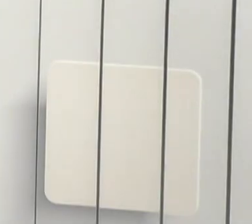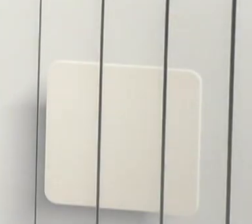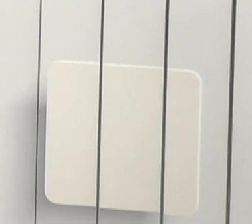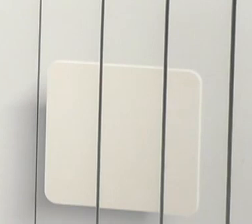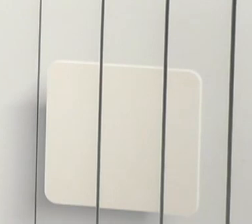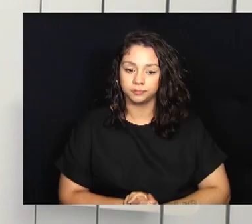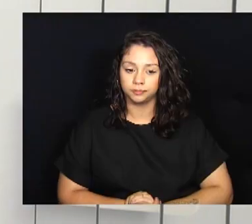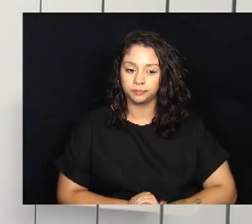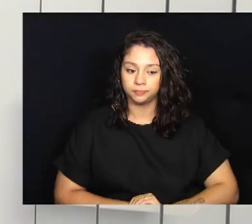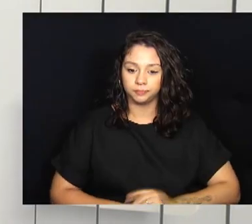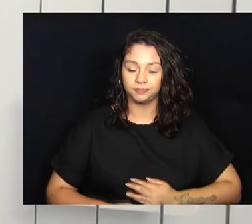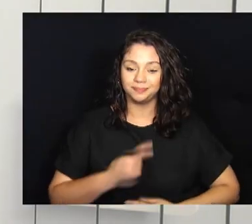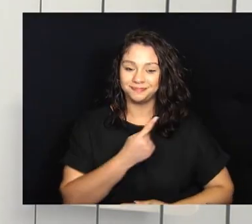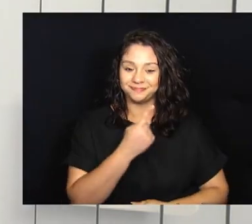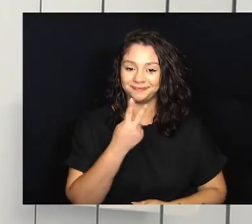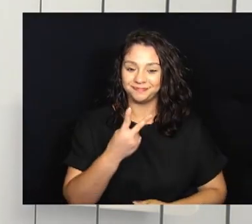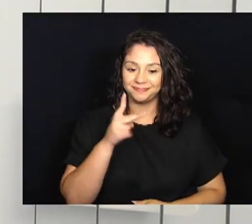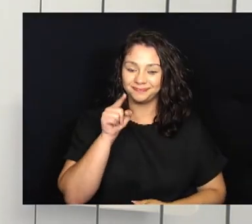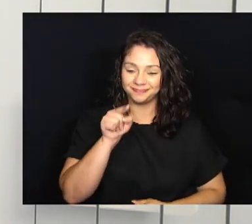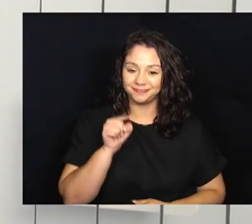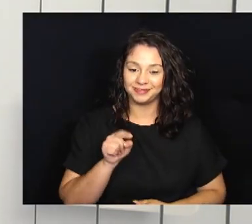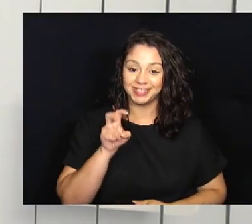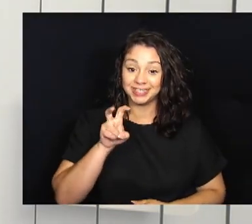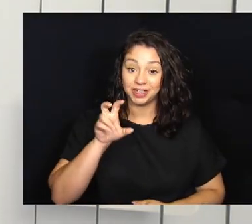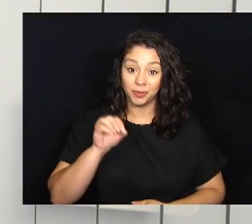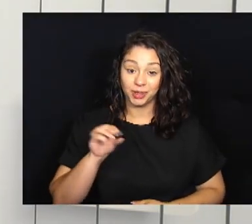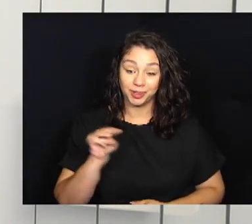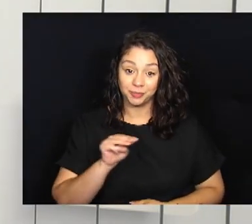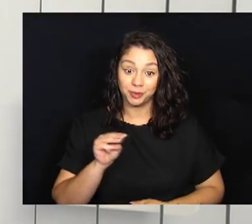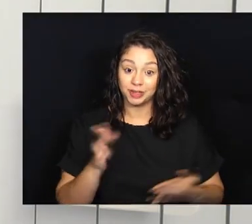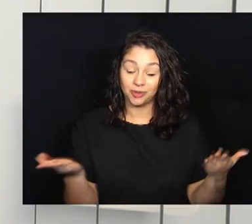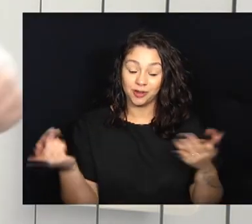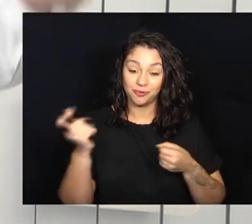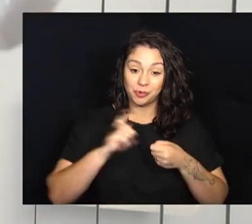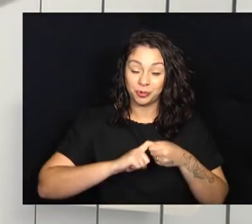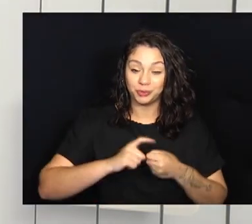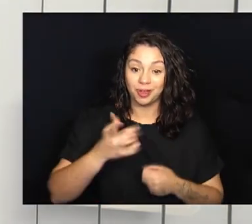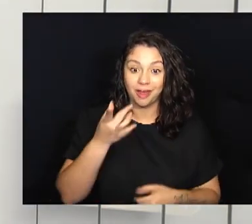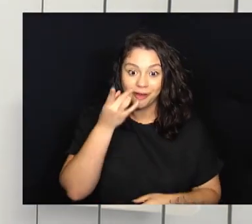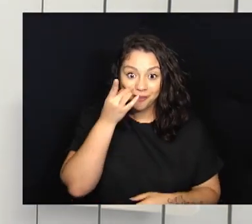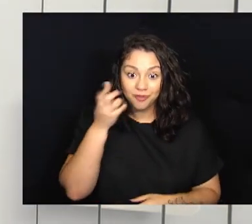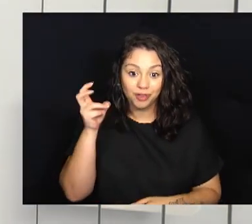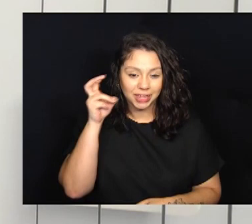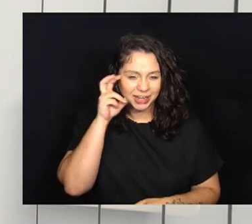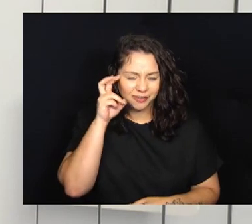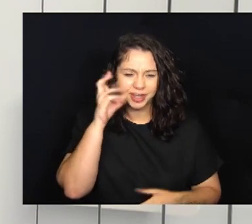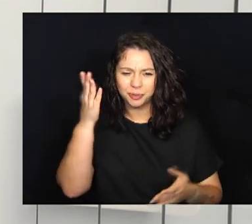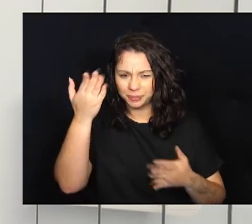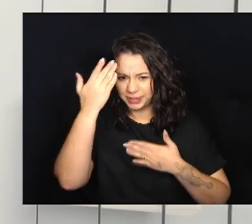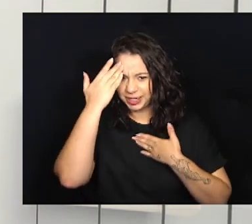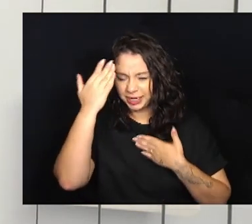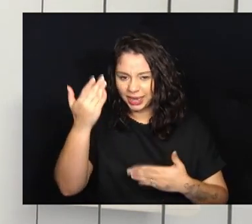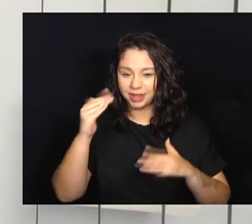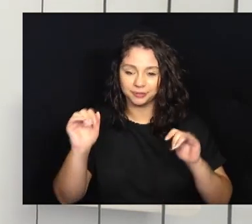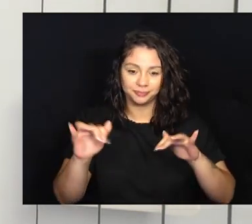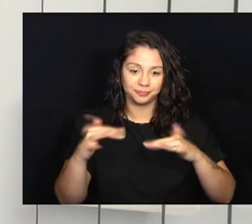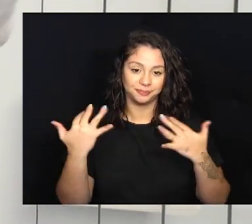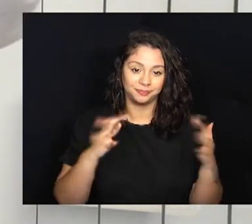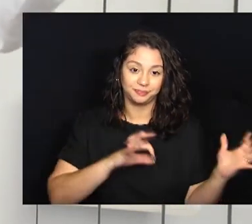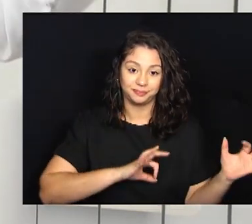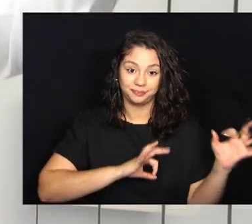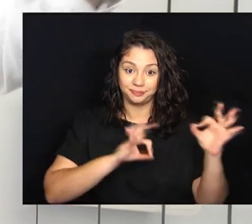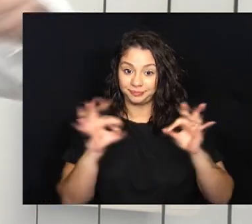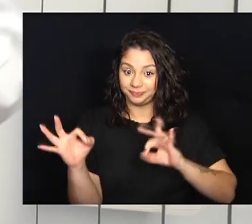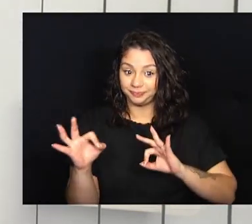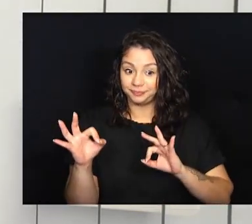Meio-dia mais 51 minutos, Câmara Total de volta ao vivo nesta quinta-feira. Muito obrigado, viu, pela sua companhia, pela sua